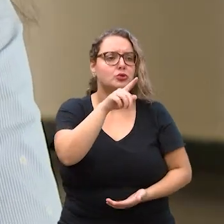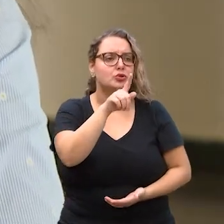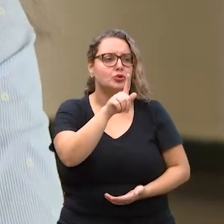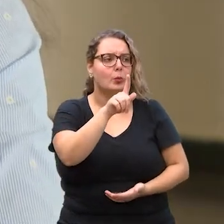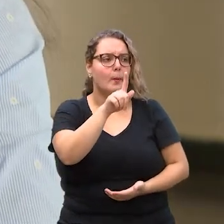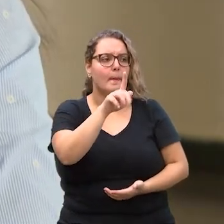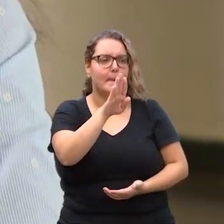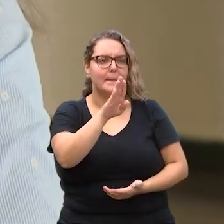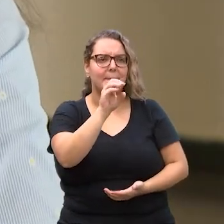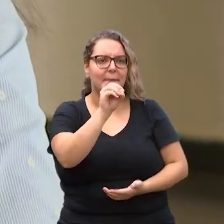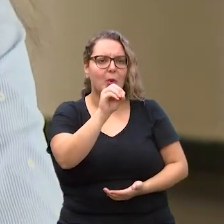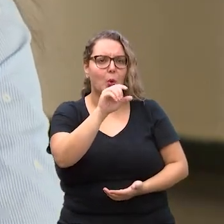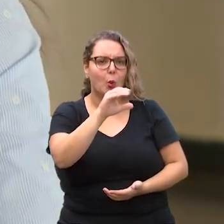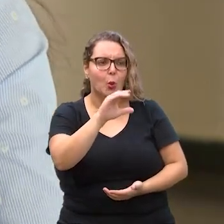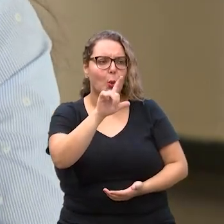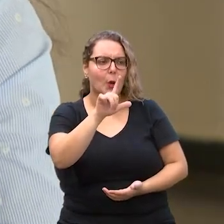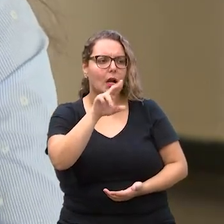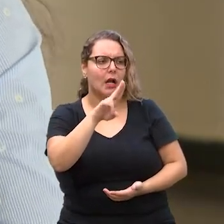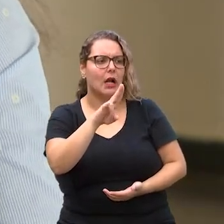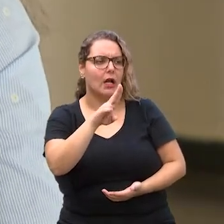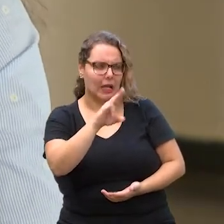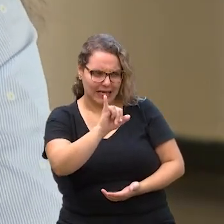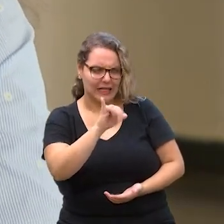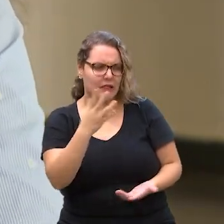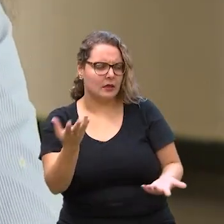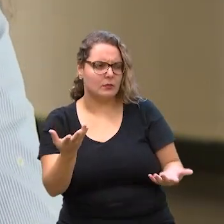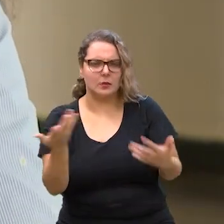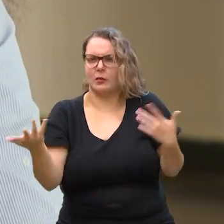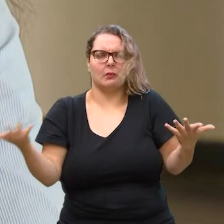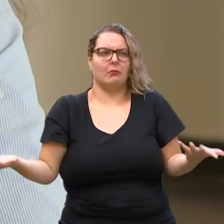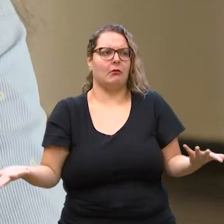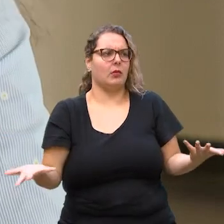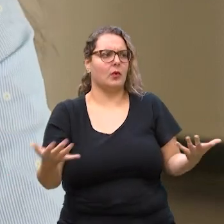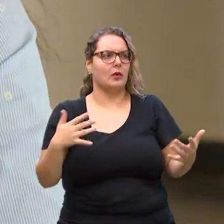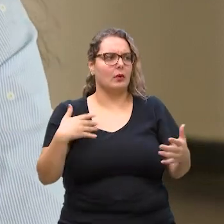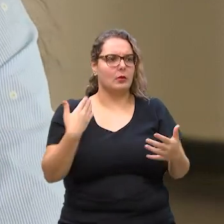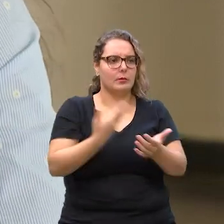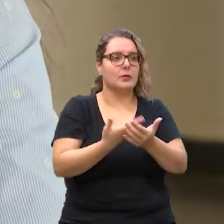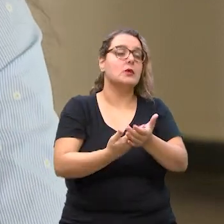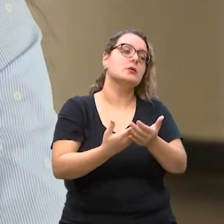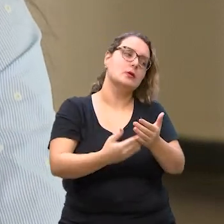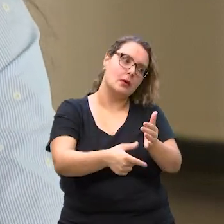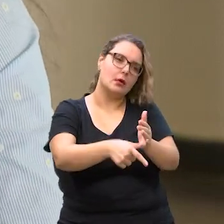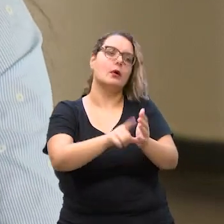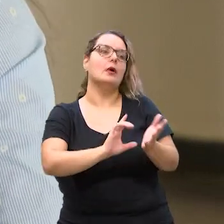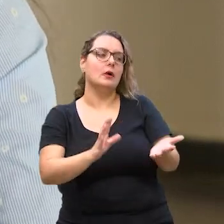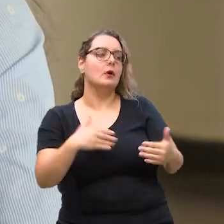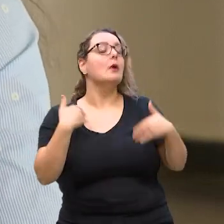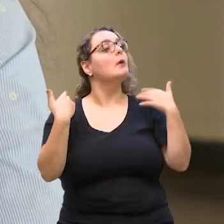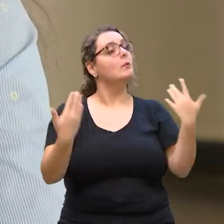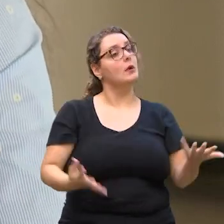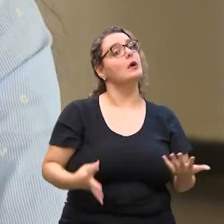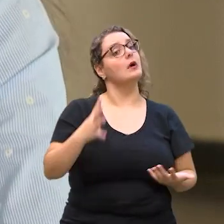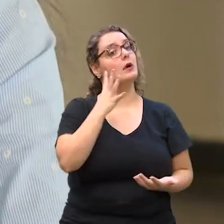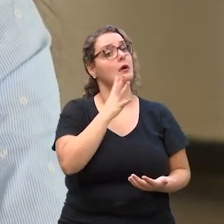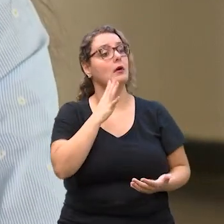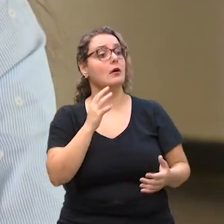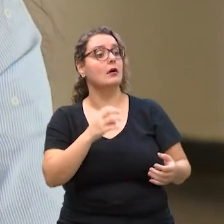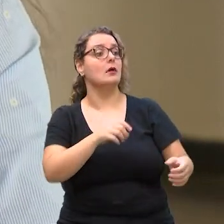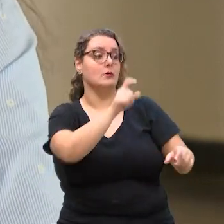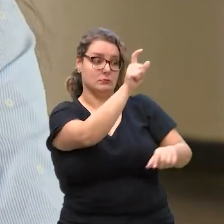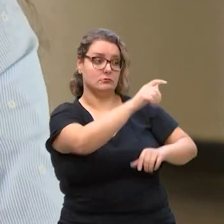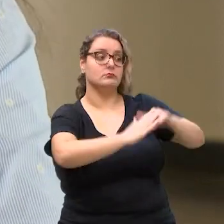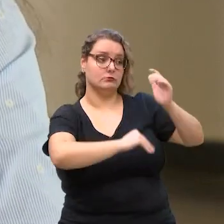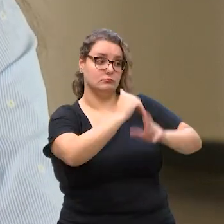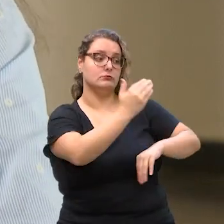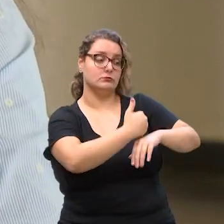giro bucle? Eu preciso entender, né? Lógico que eu tenho que estudar antes de chegar numa equipe, mas é legal esse processo dos atletas irem